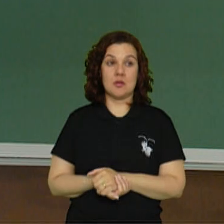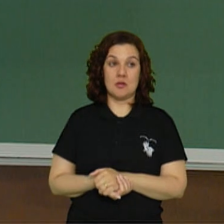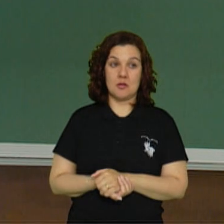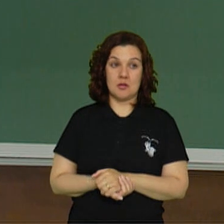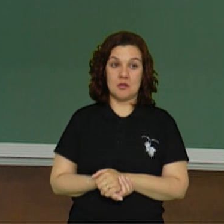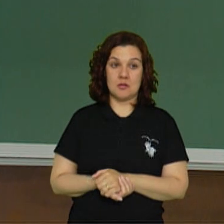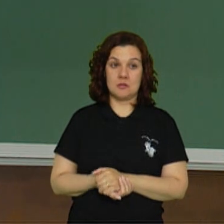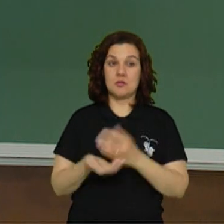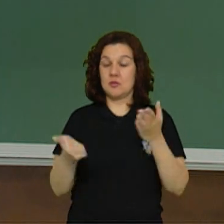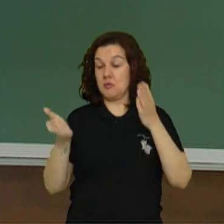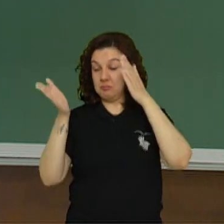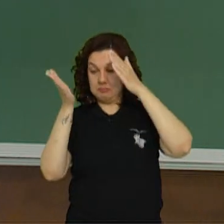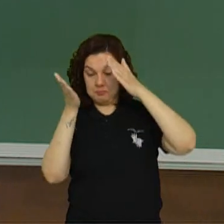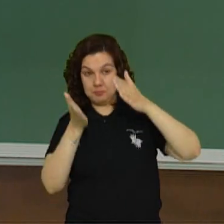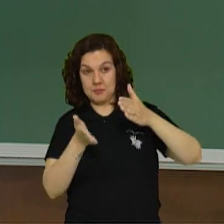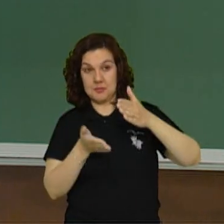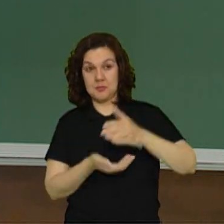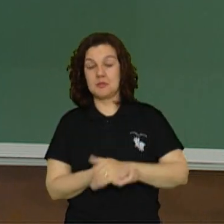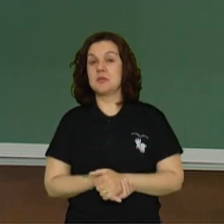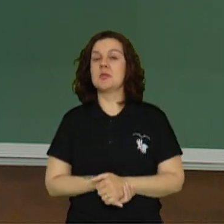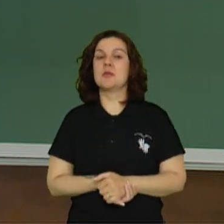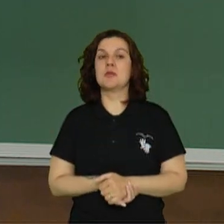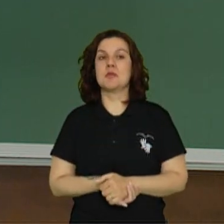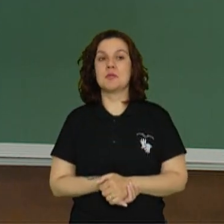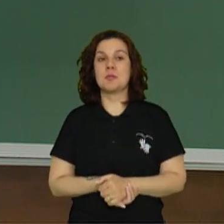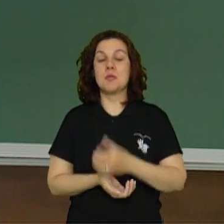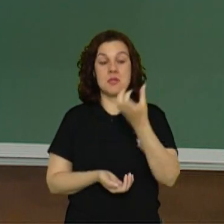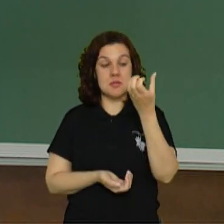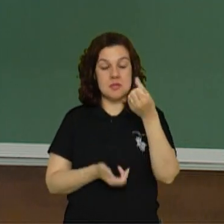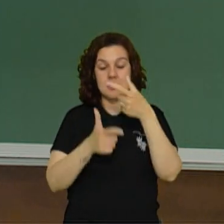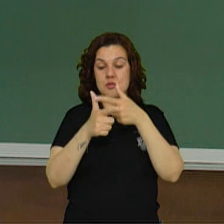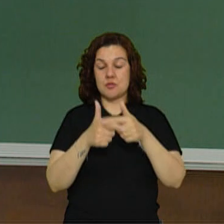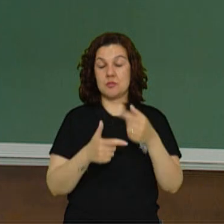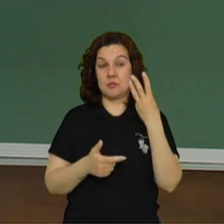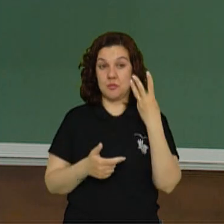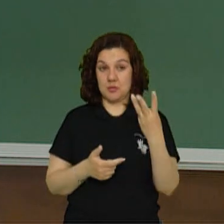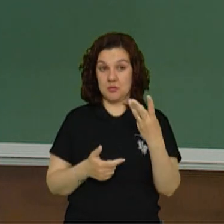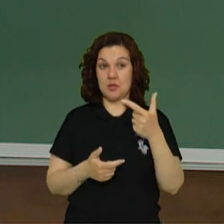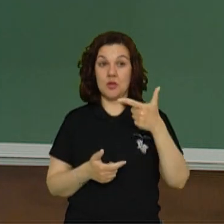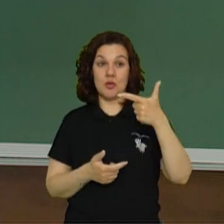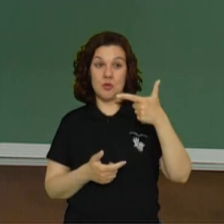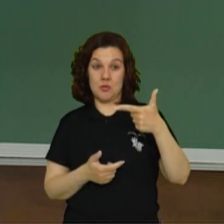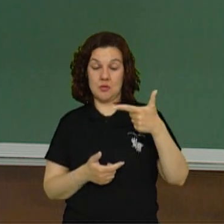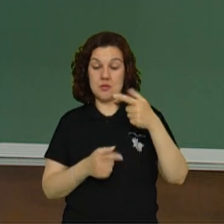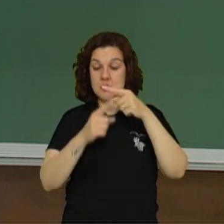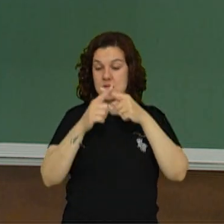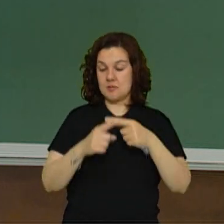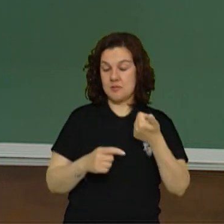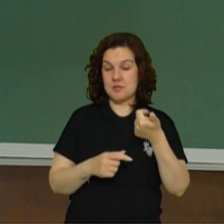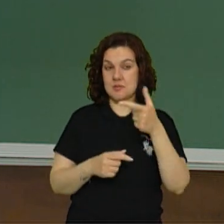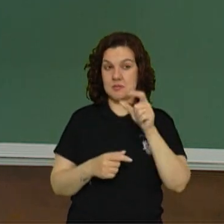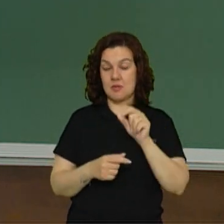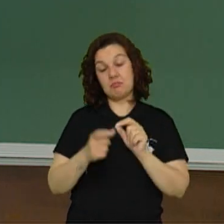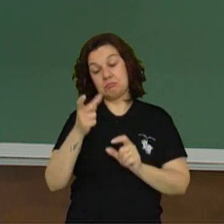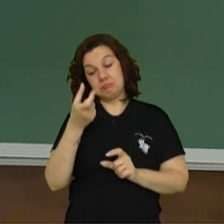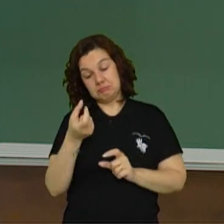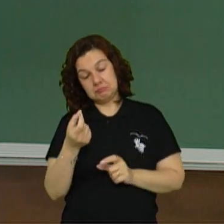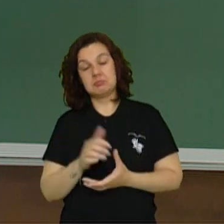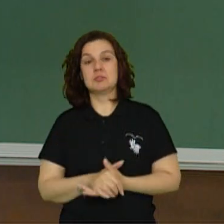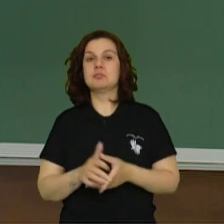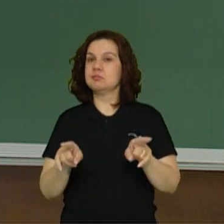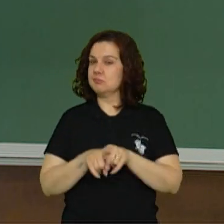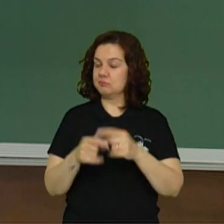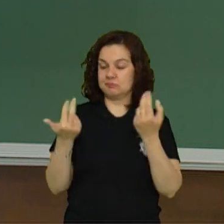eu começar pela simplificação do 6, 6 divididos por 3, 2, multiplica o 10, 20. Dá